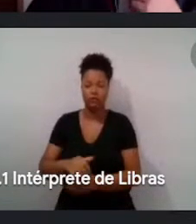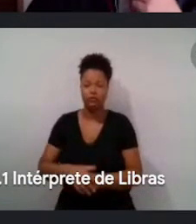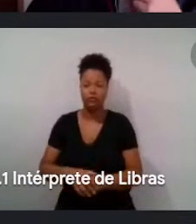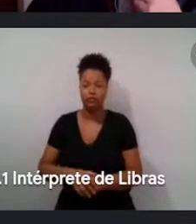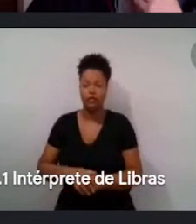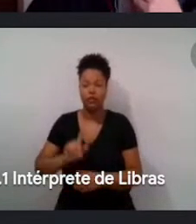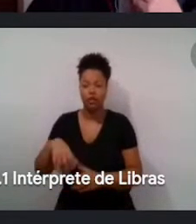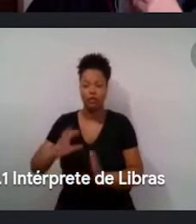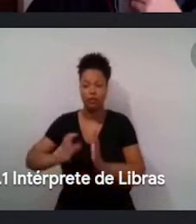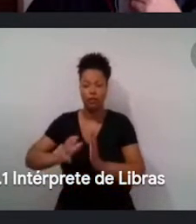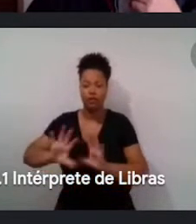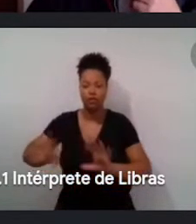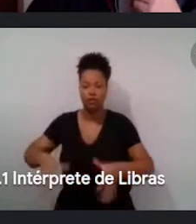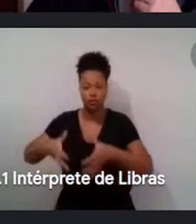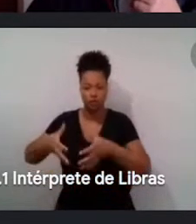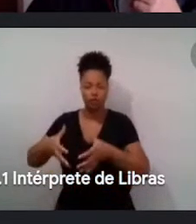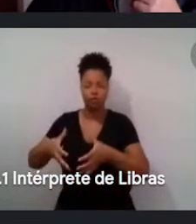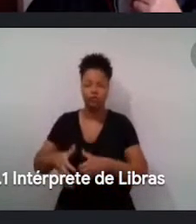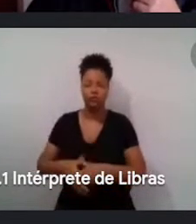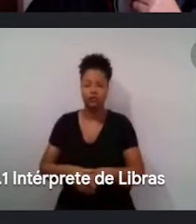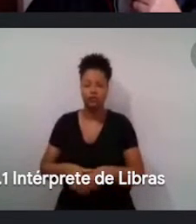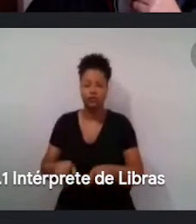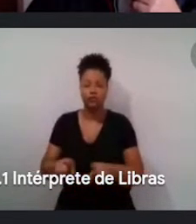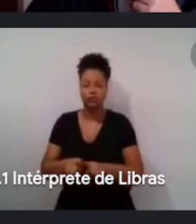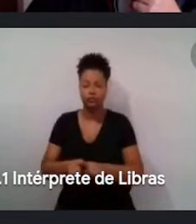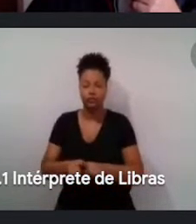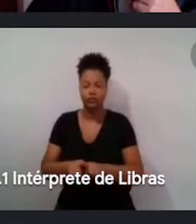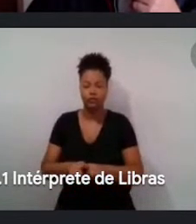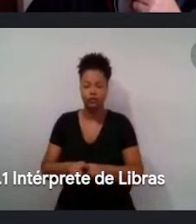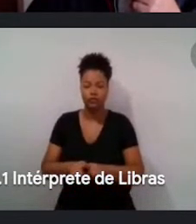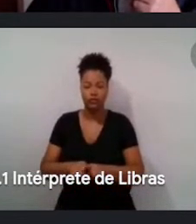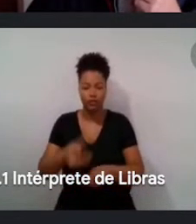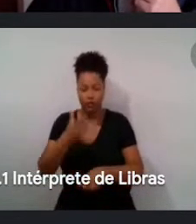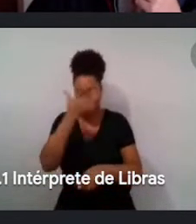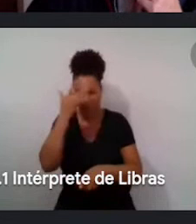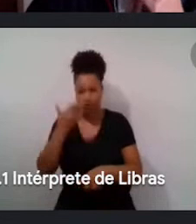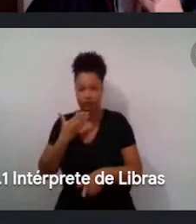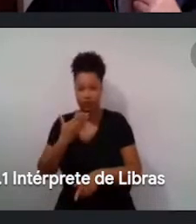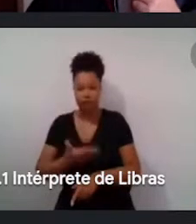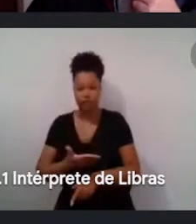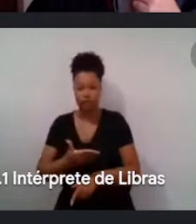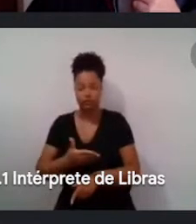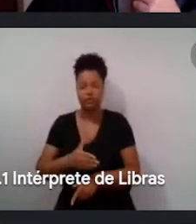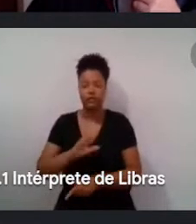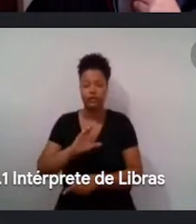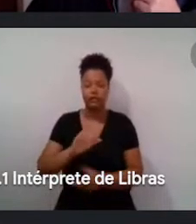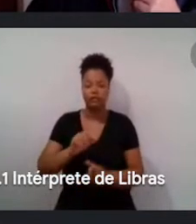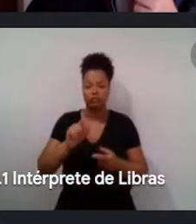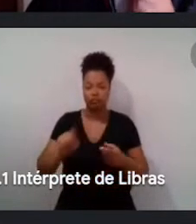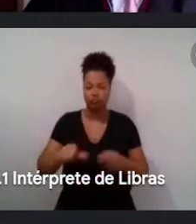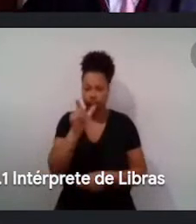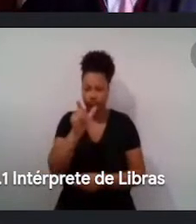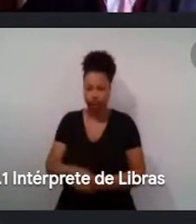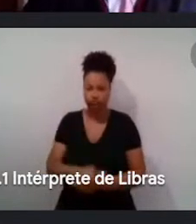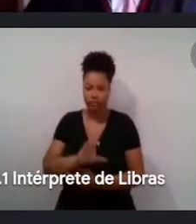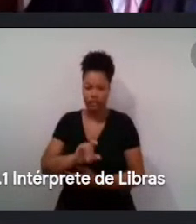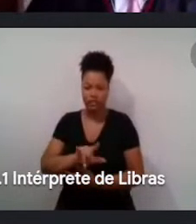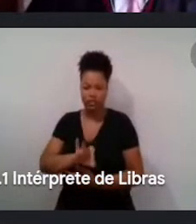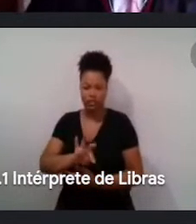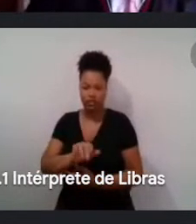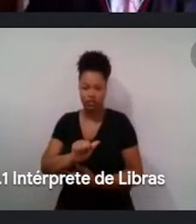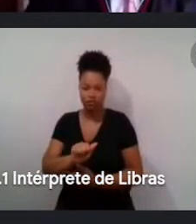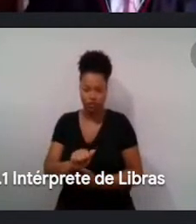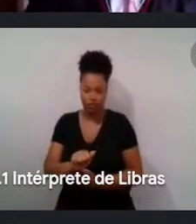E também recorrida a senhora Cíntia Alves Caetano Ribeiro. No